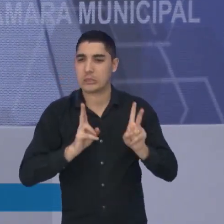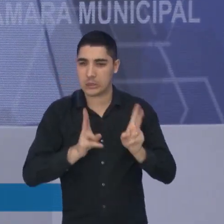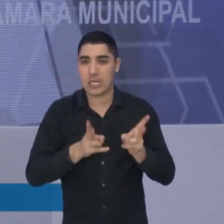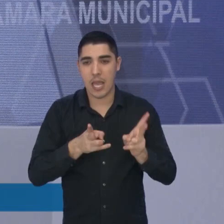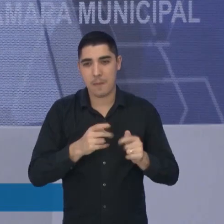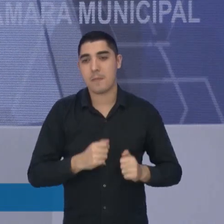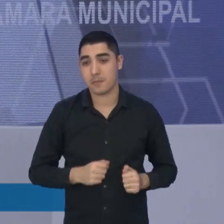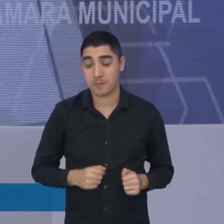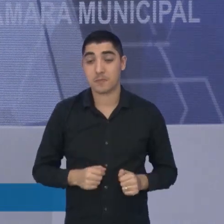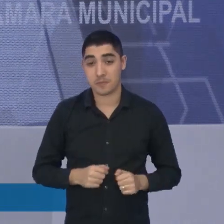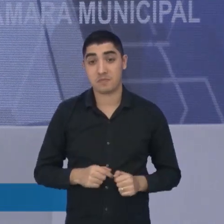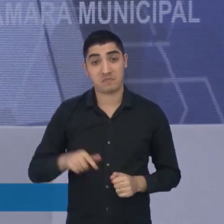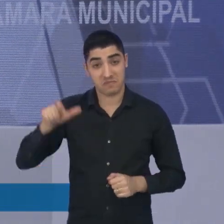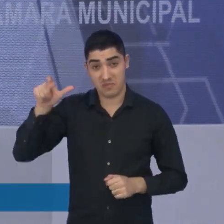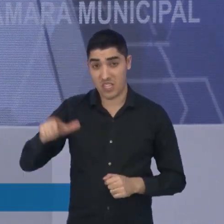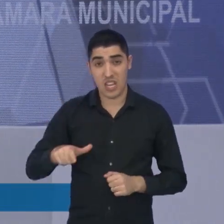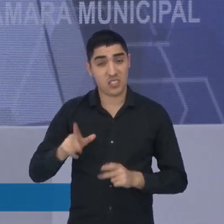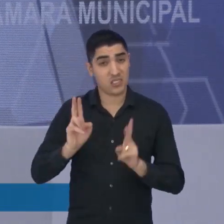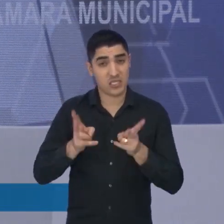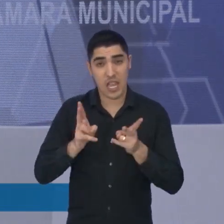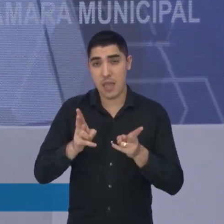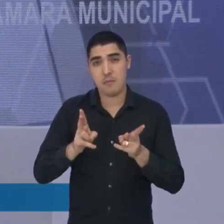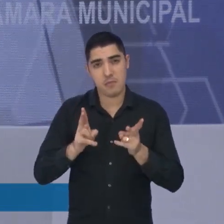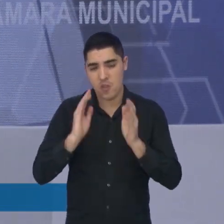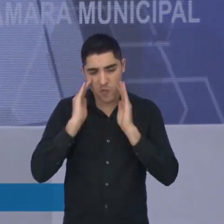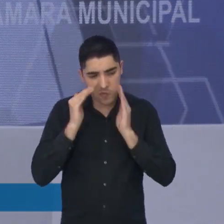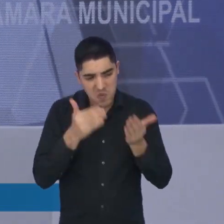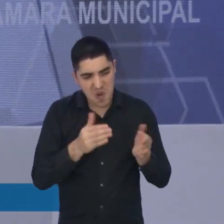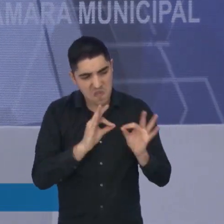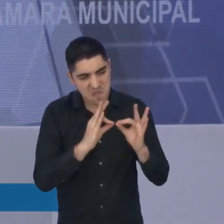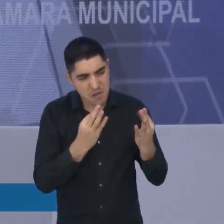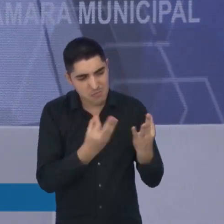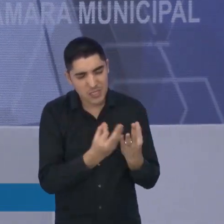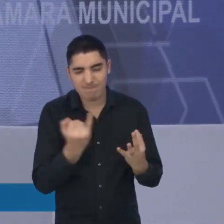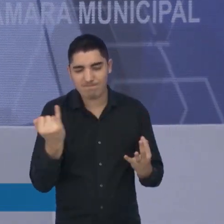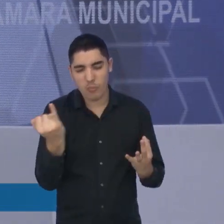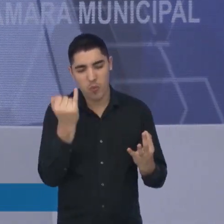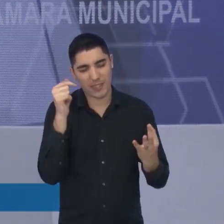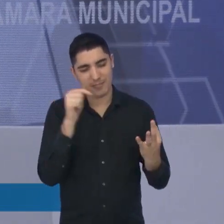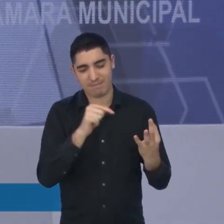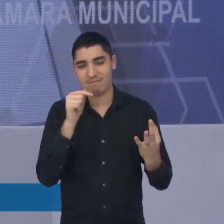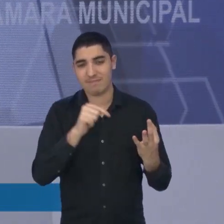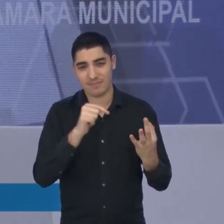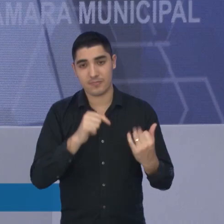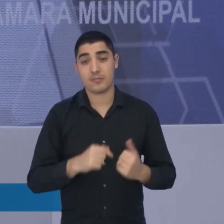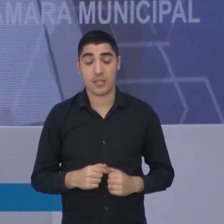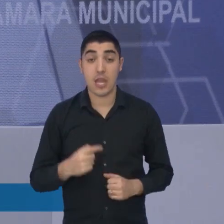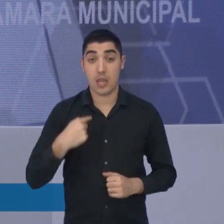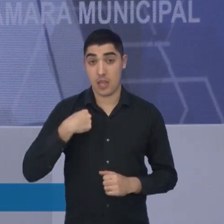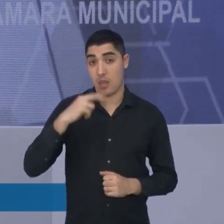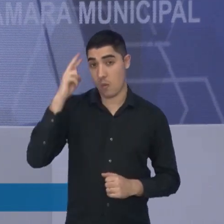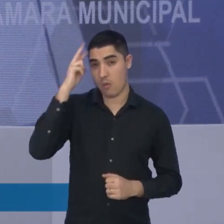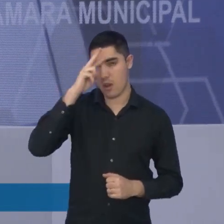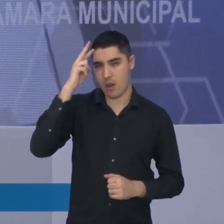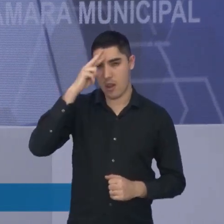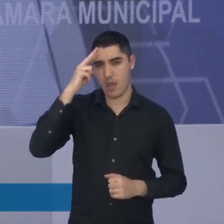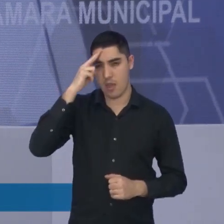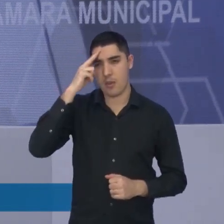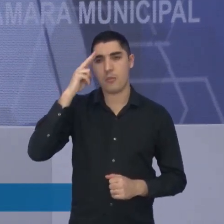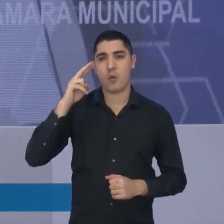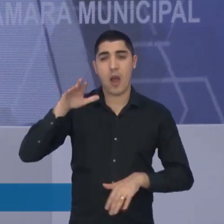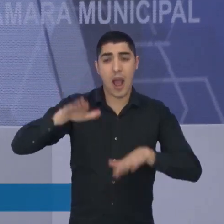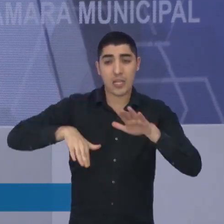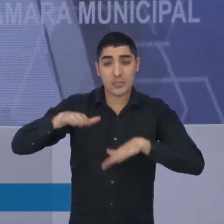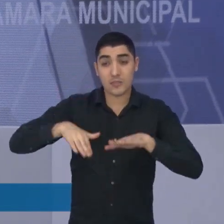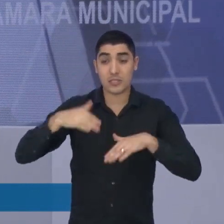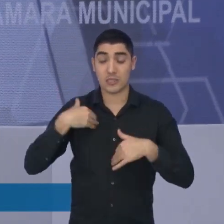mas sempre foi a família muito importante. Na hora, quando eu lembro que às vezes eu saía